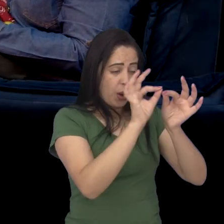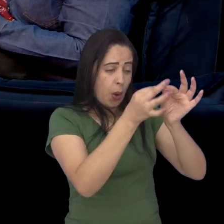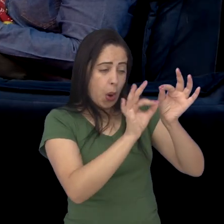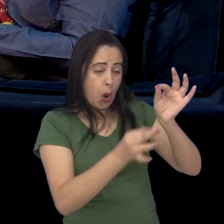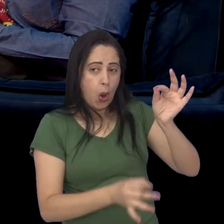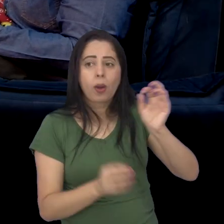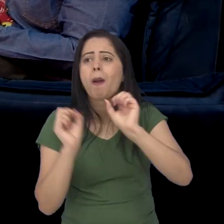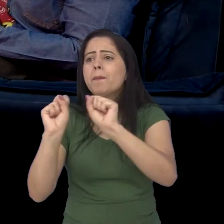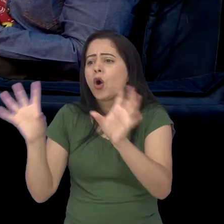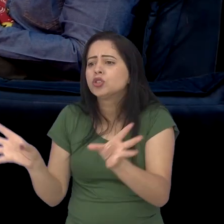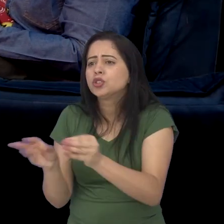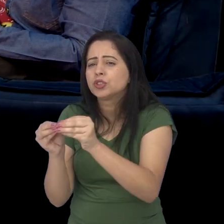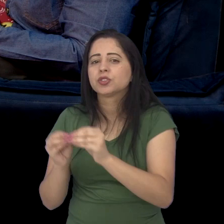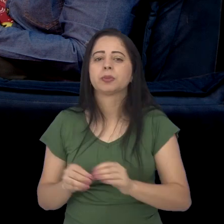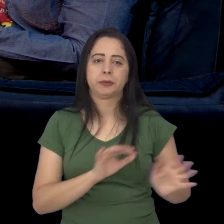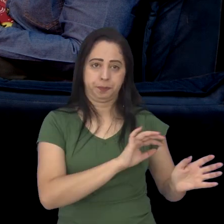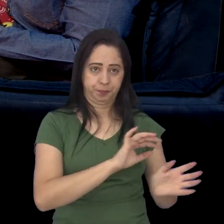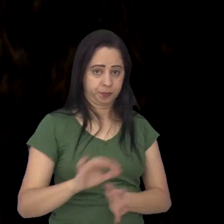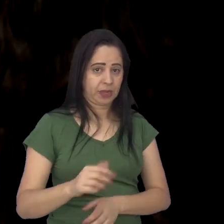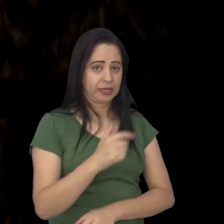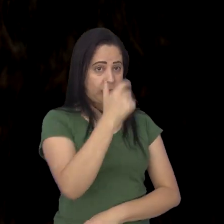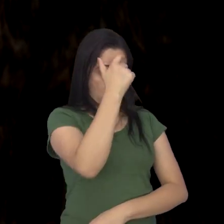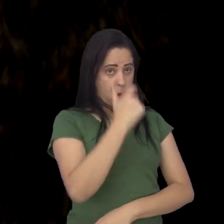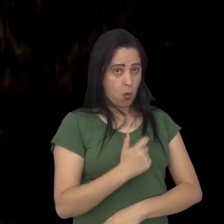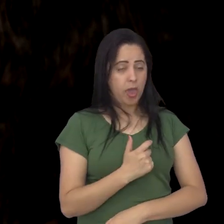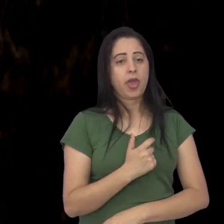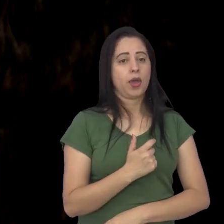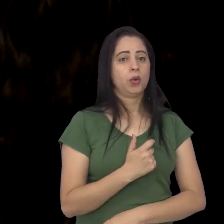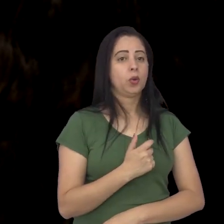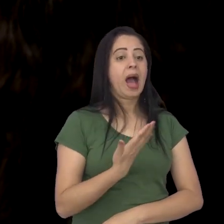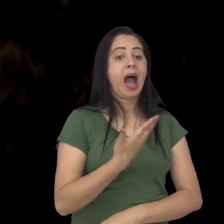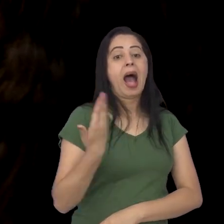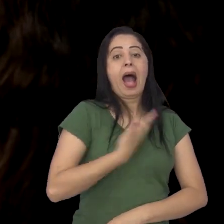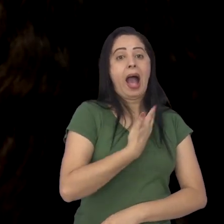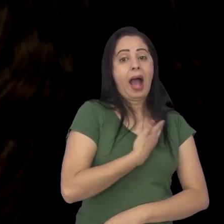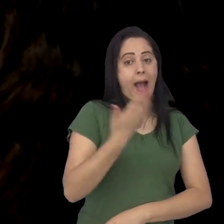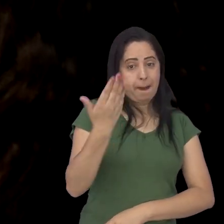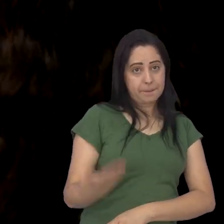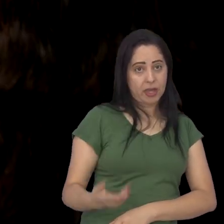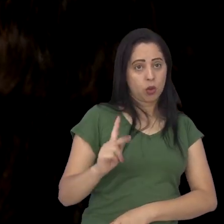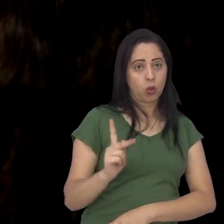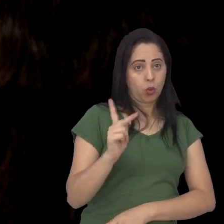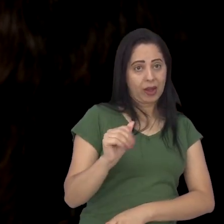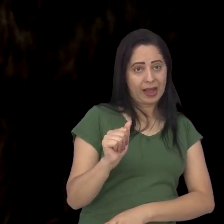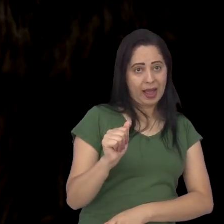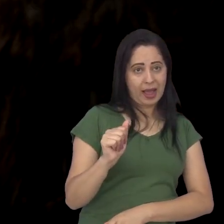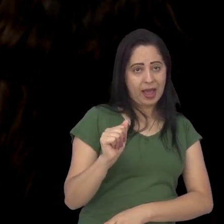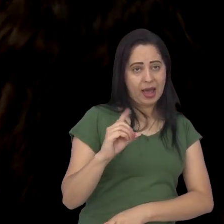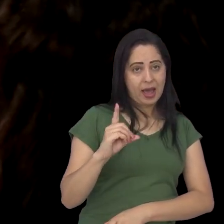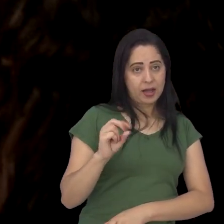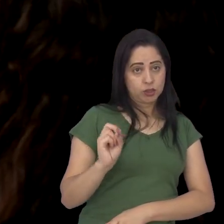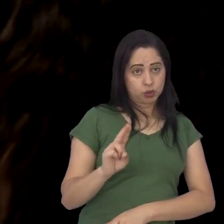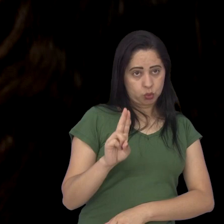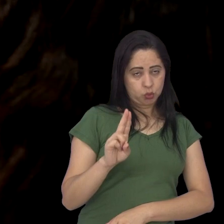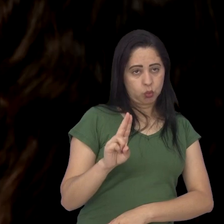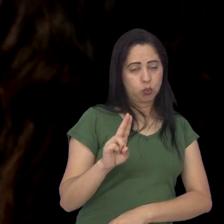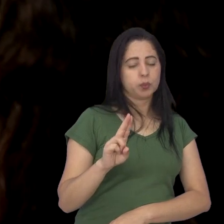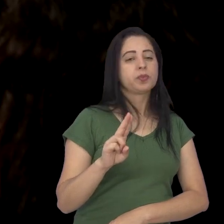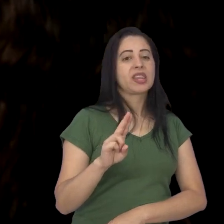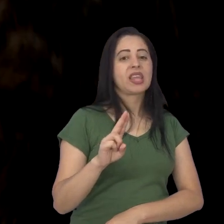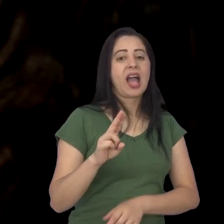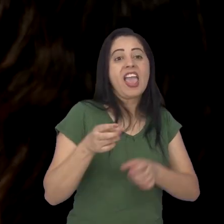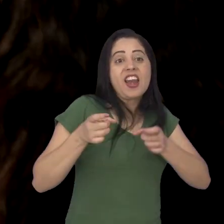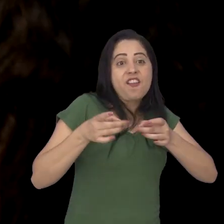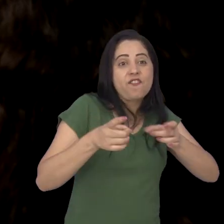resumir. Eu tinha um amigo que tinha um trailer, que é o Cadu Lanches, na 9 de julho. Na época era um trailer, né? Ele vendia lanches